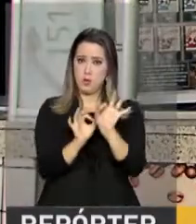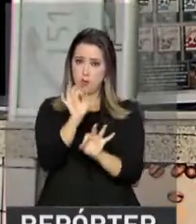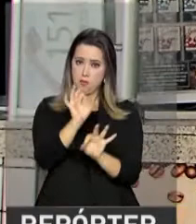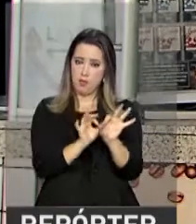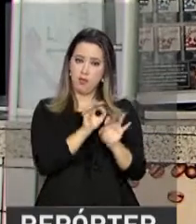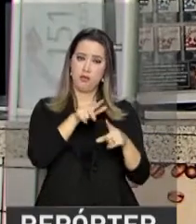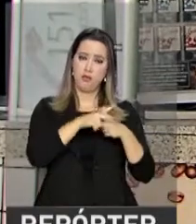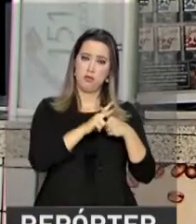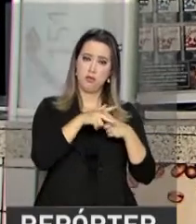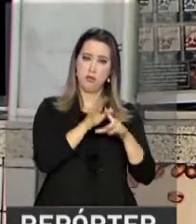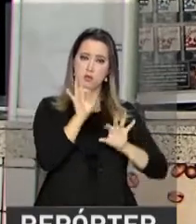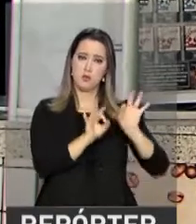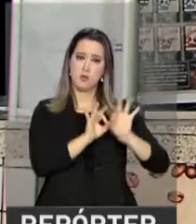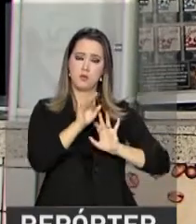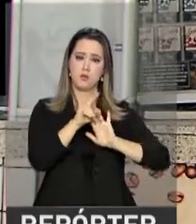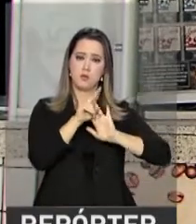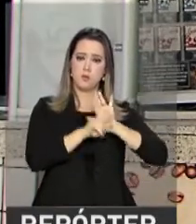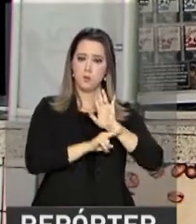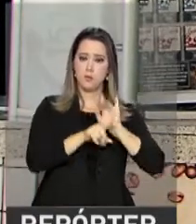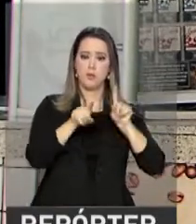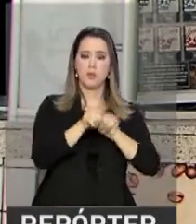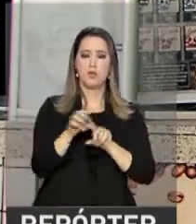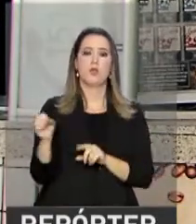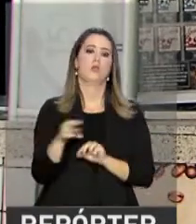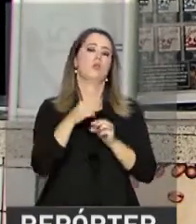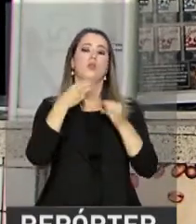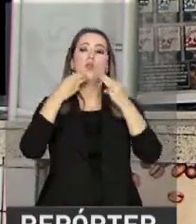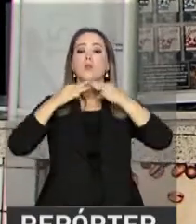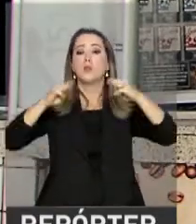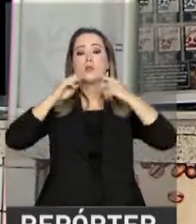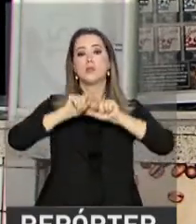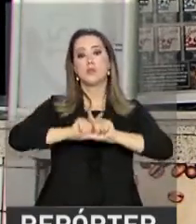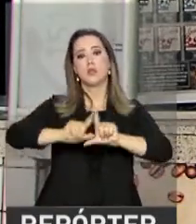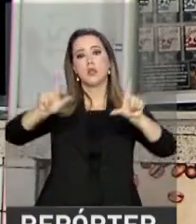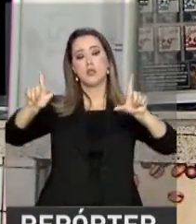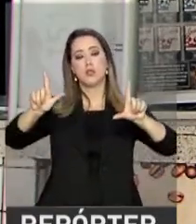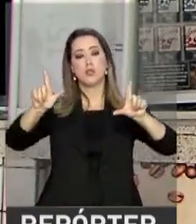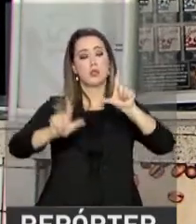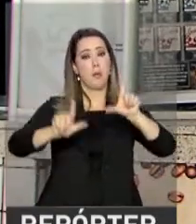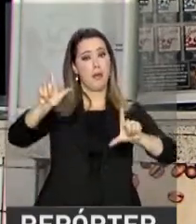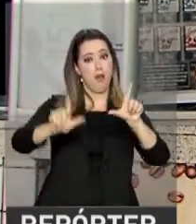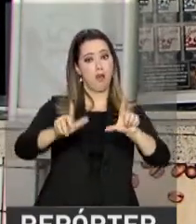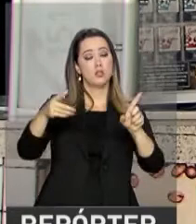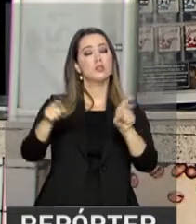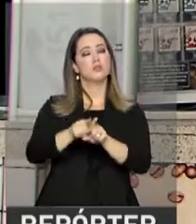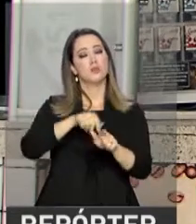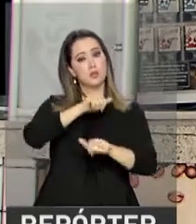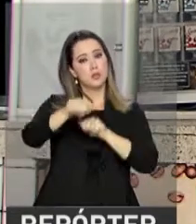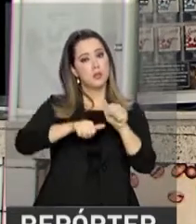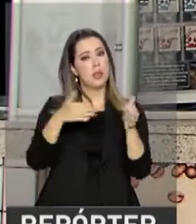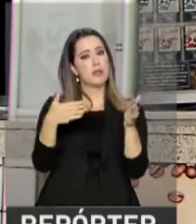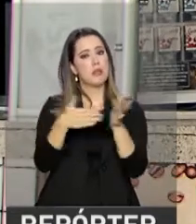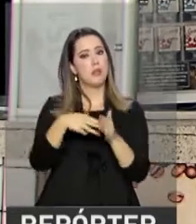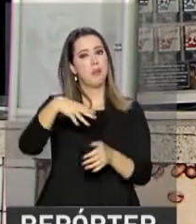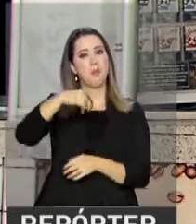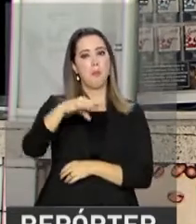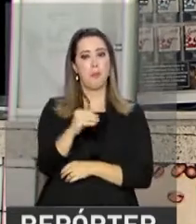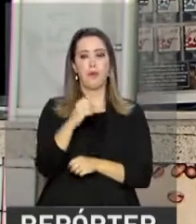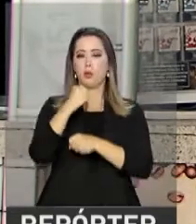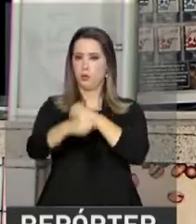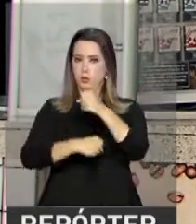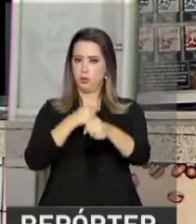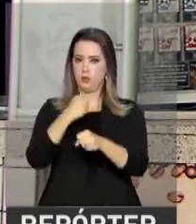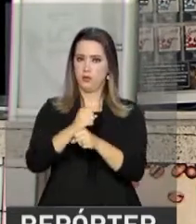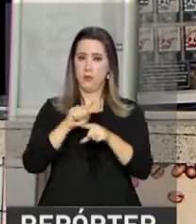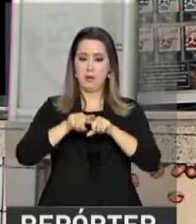os cartazes com novas mensagens e imagens de advertência deve ser alterados até maio do ano que vem já